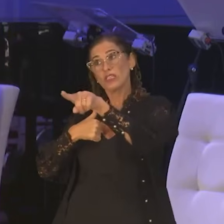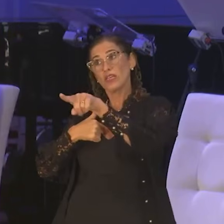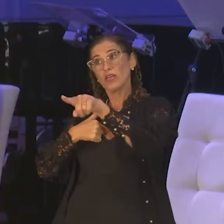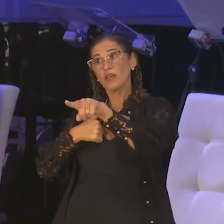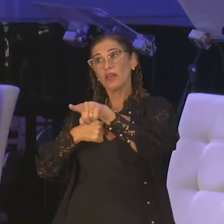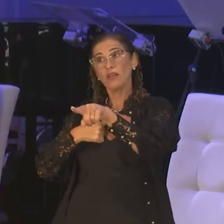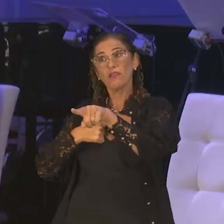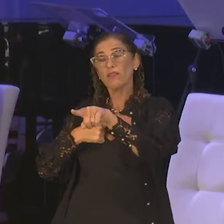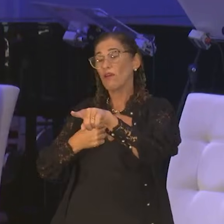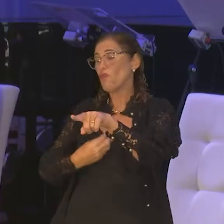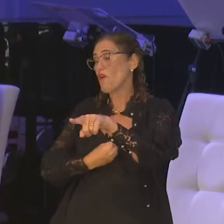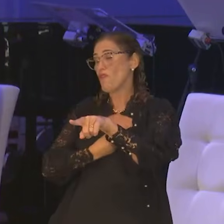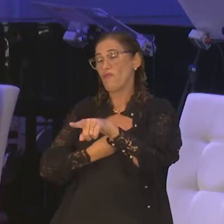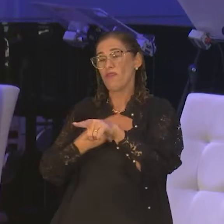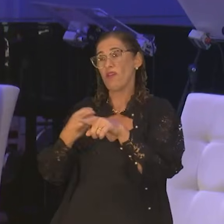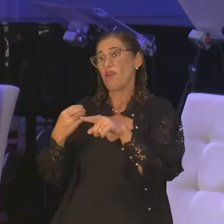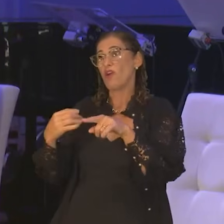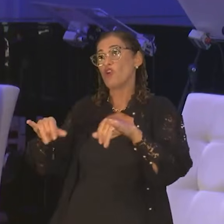não.